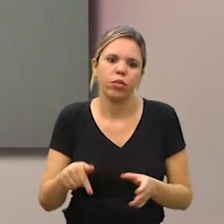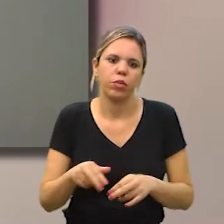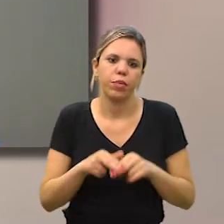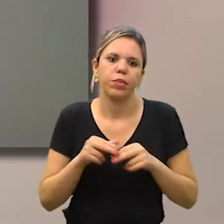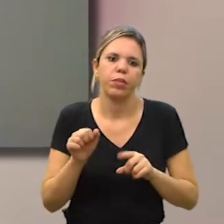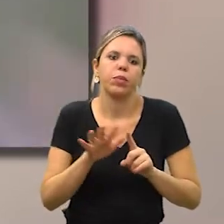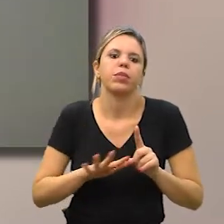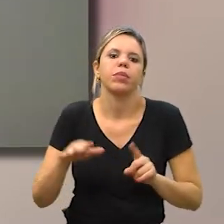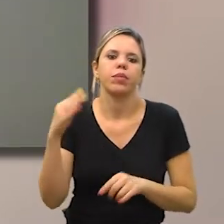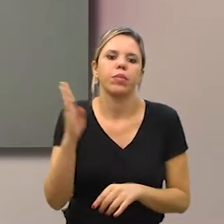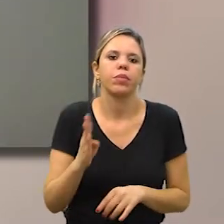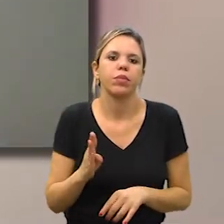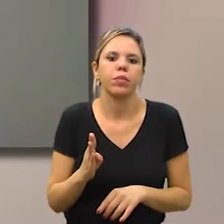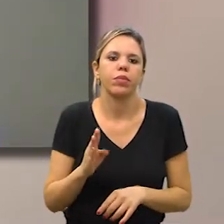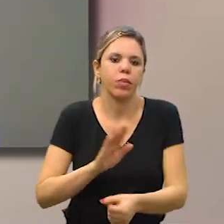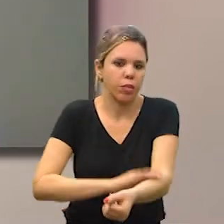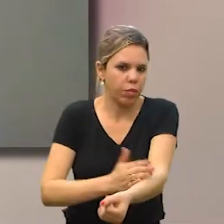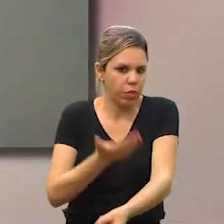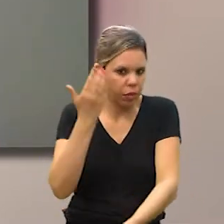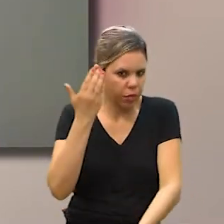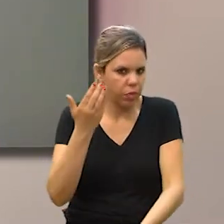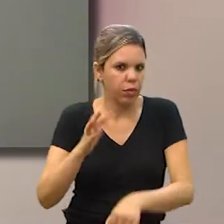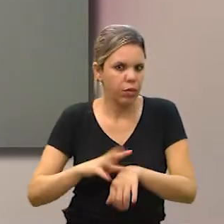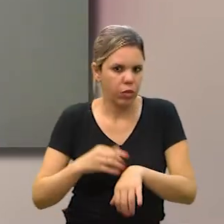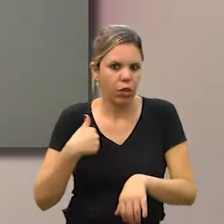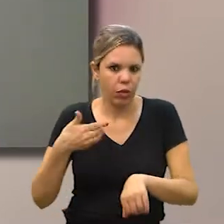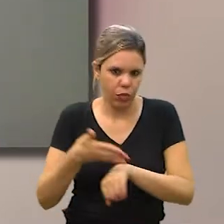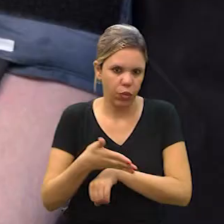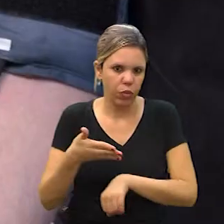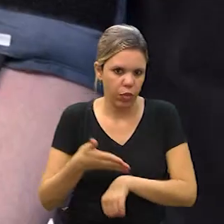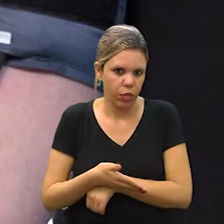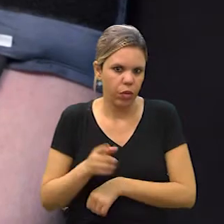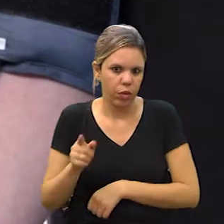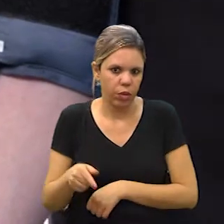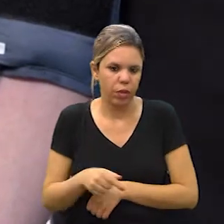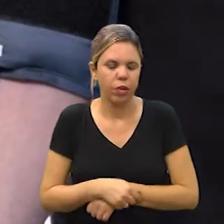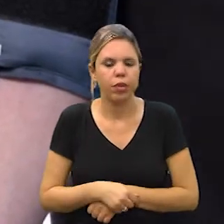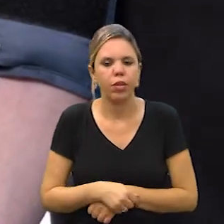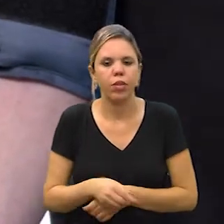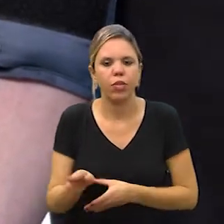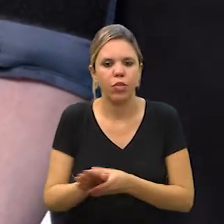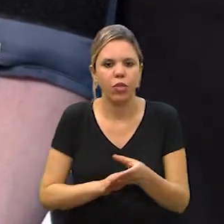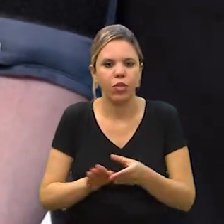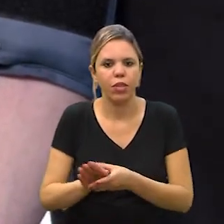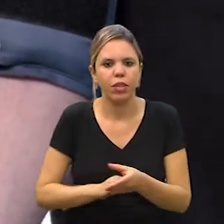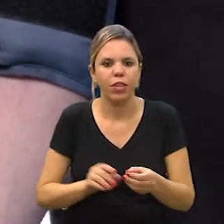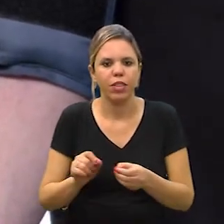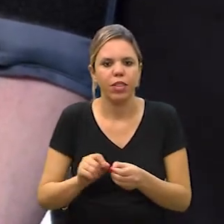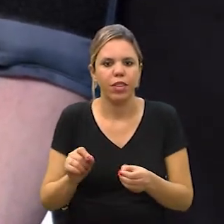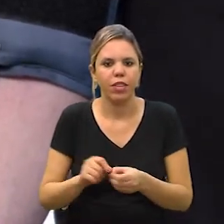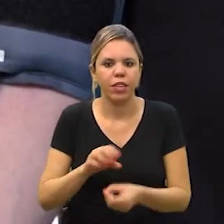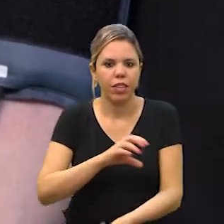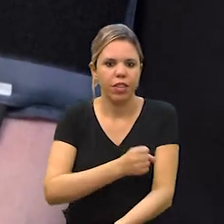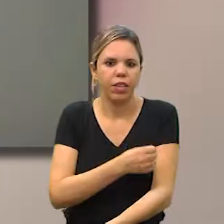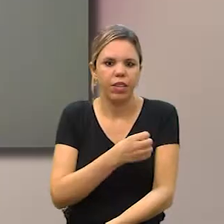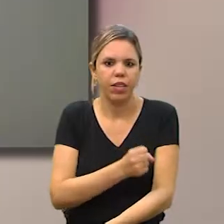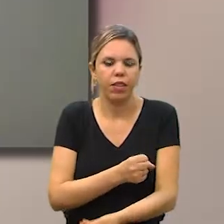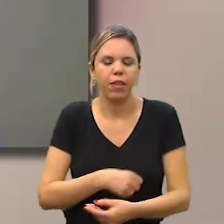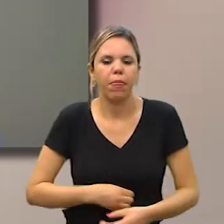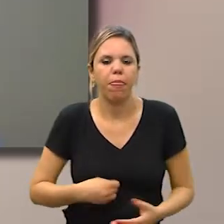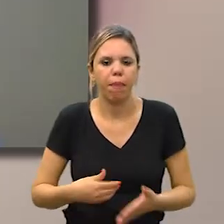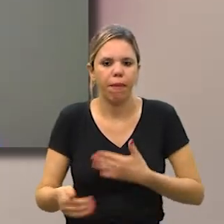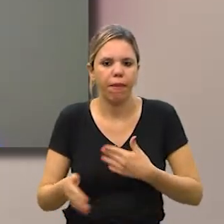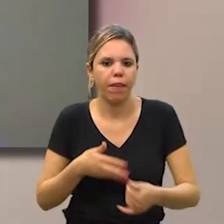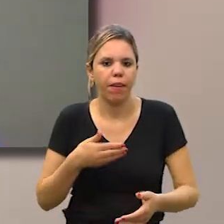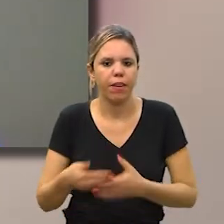e a sociedade brasileira de hipertensão do qual faz parte Eu recomendo é fazer aferição da pressão